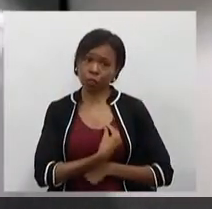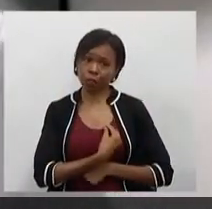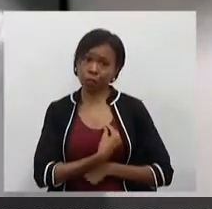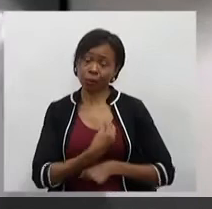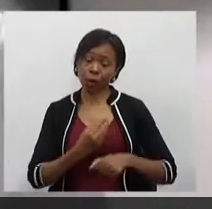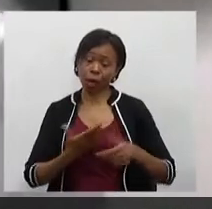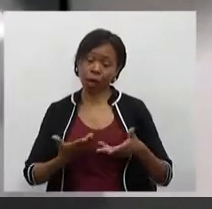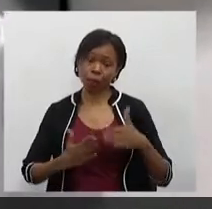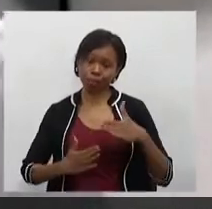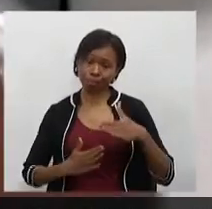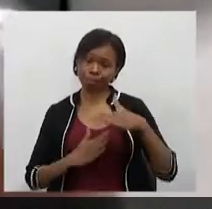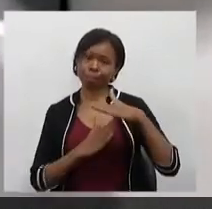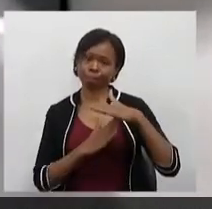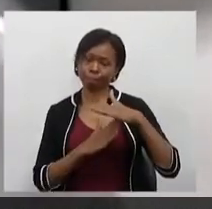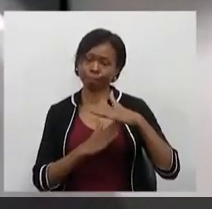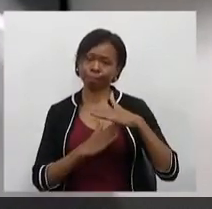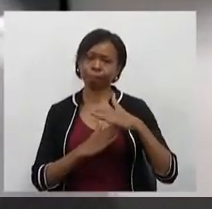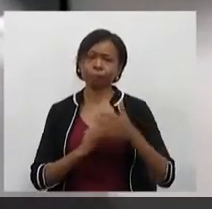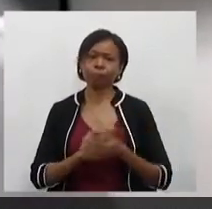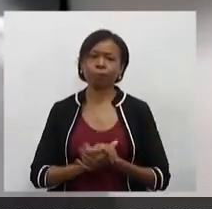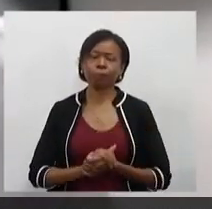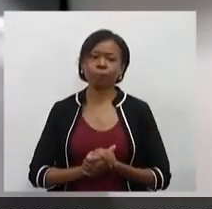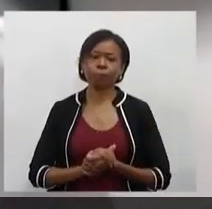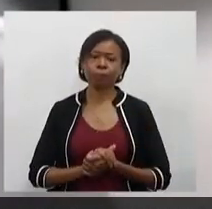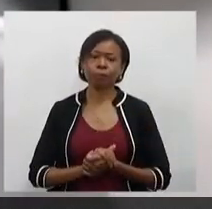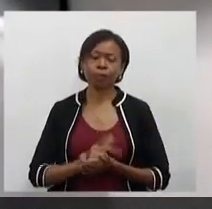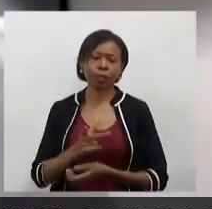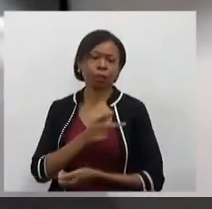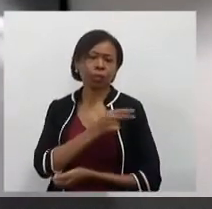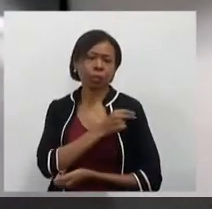da população com deficiência,